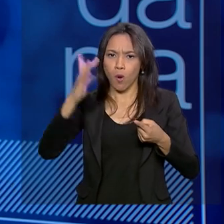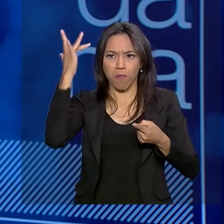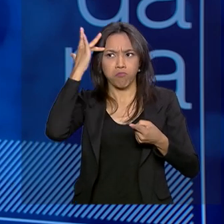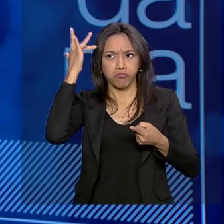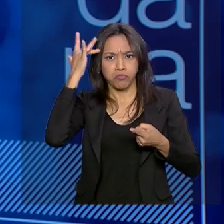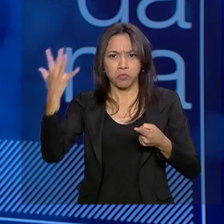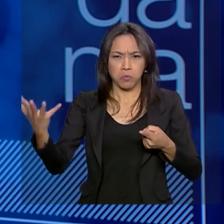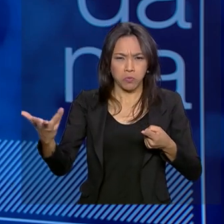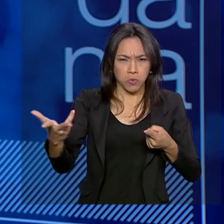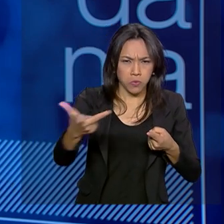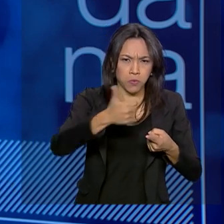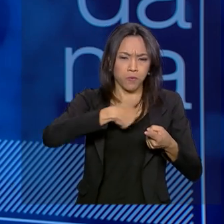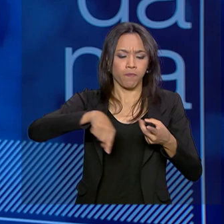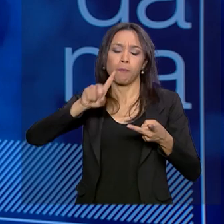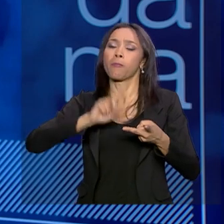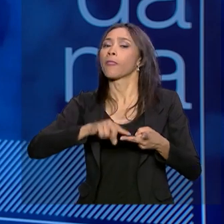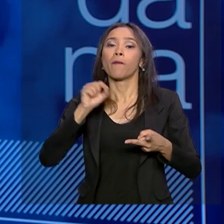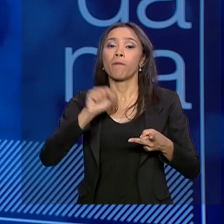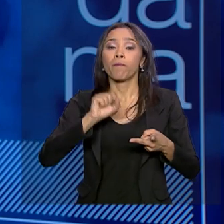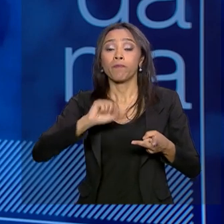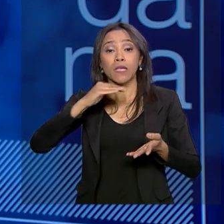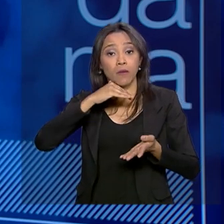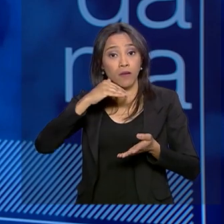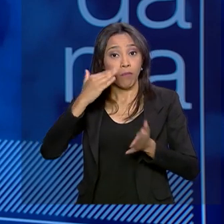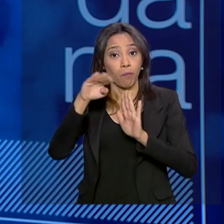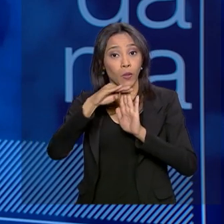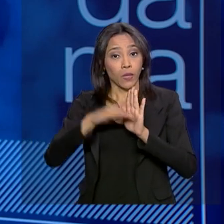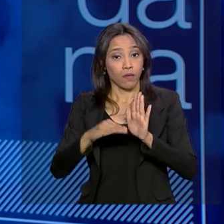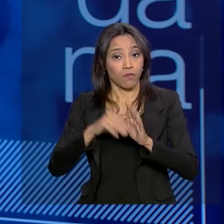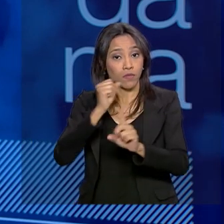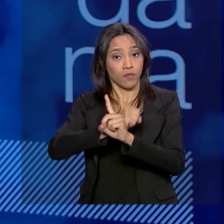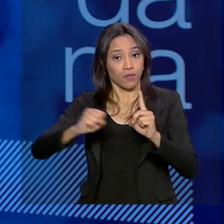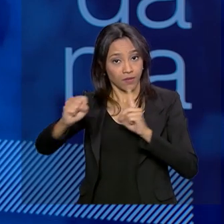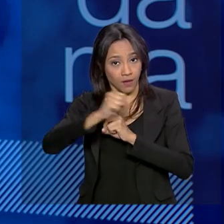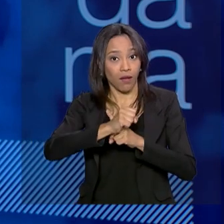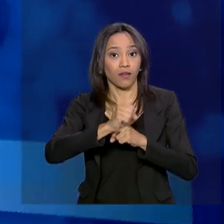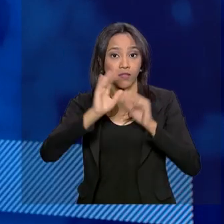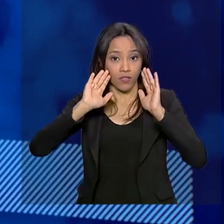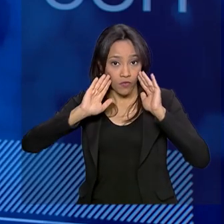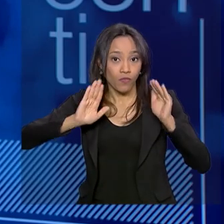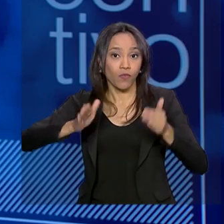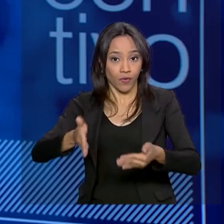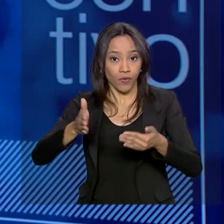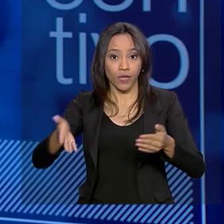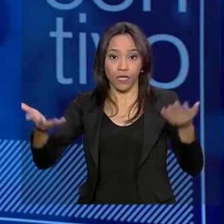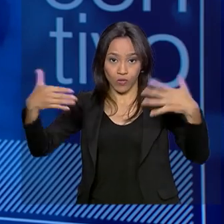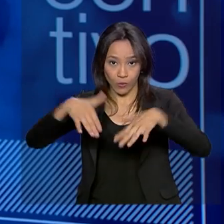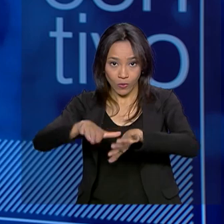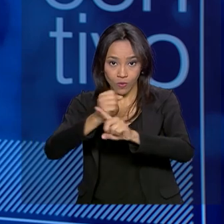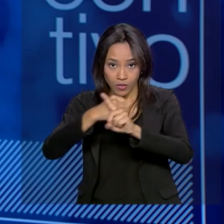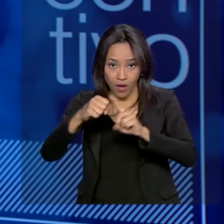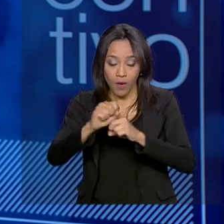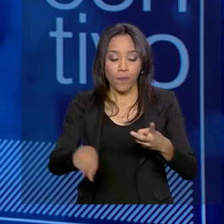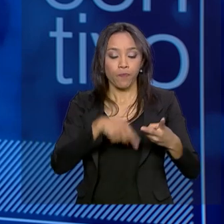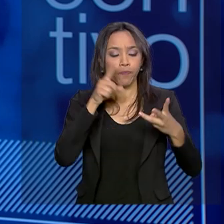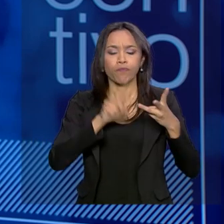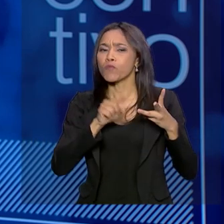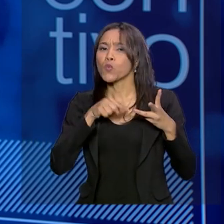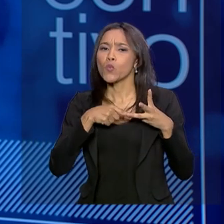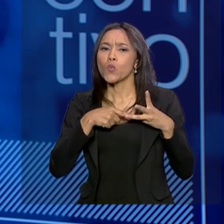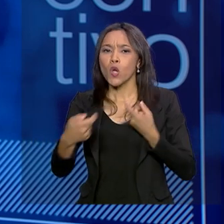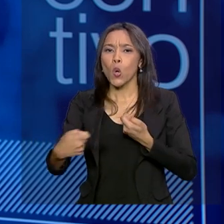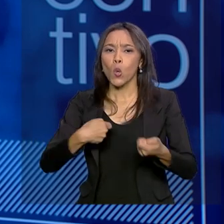a outra voltada para os programas sociais de inclusão social, uma outra que cuida do